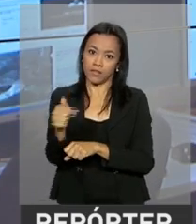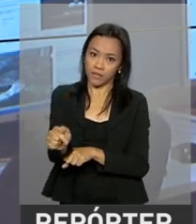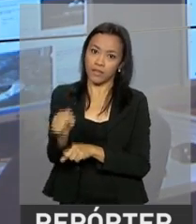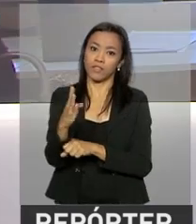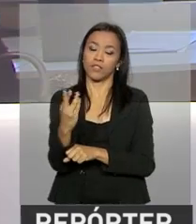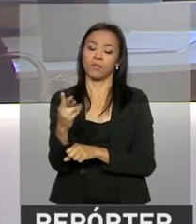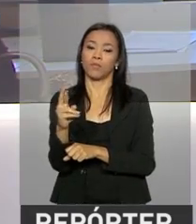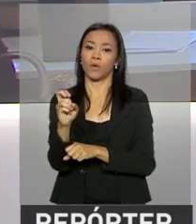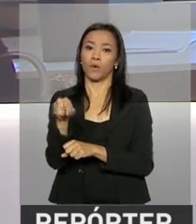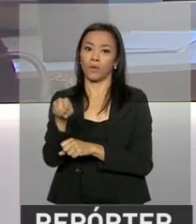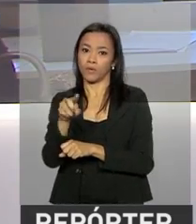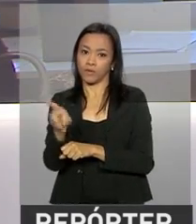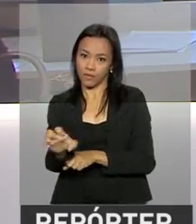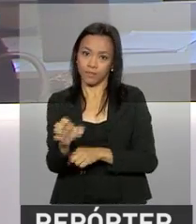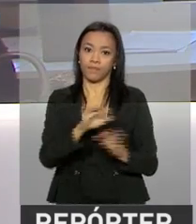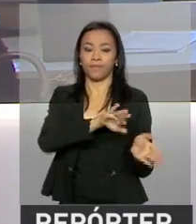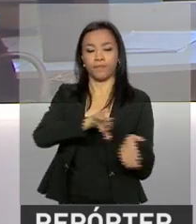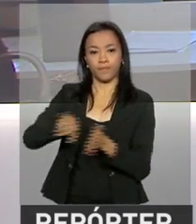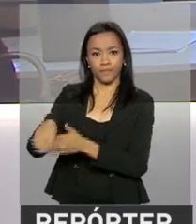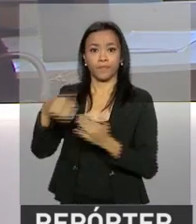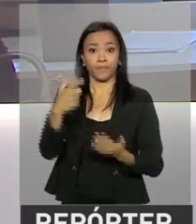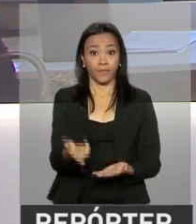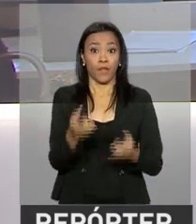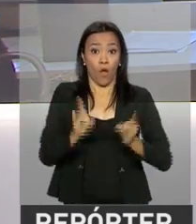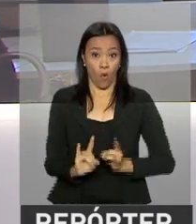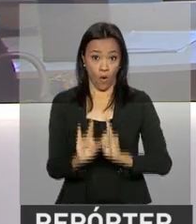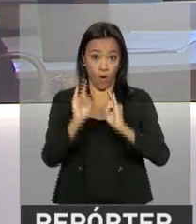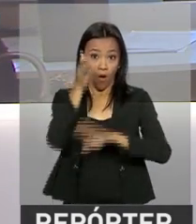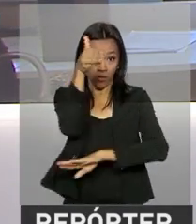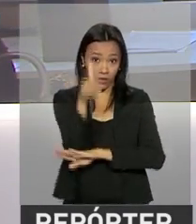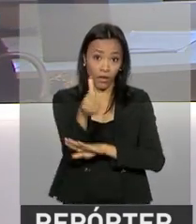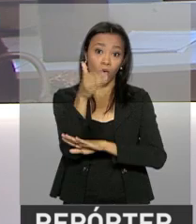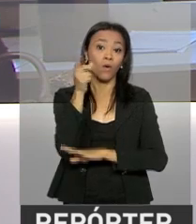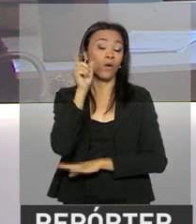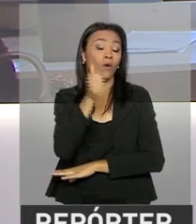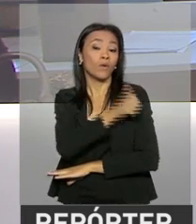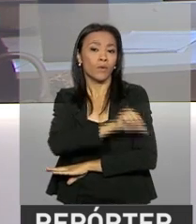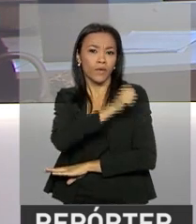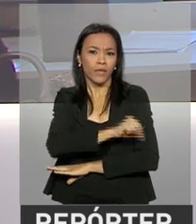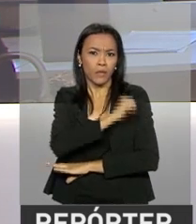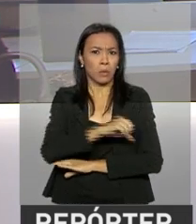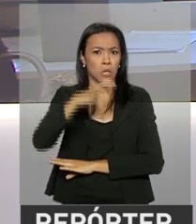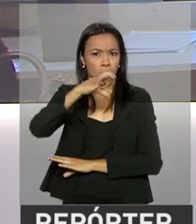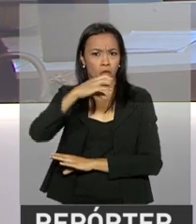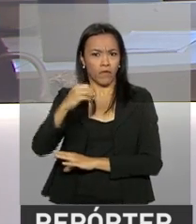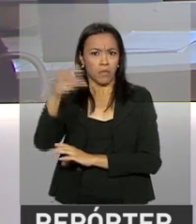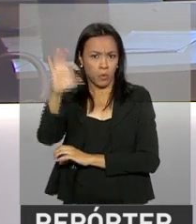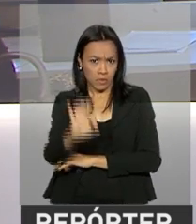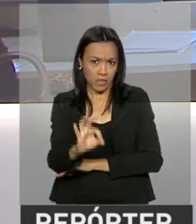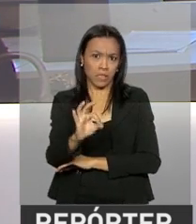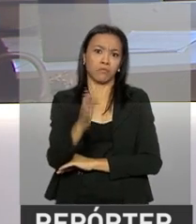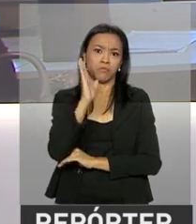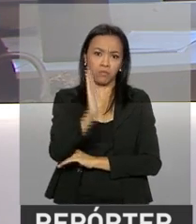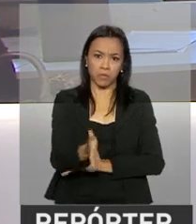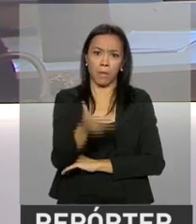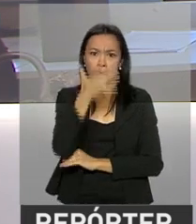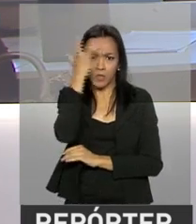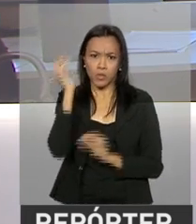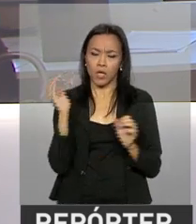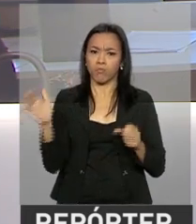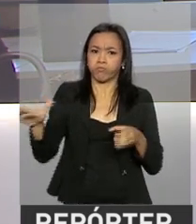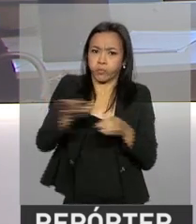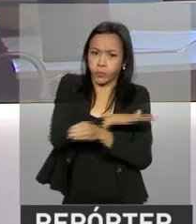bronze. A rede hoteleira do Rio de Janeiro registra 90% de ocupação. Em locais como a Barra da Tijuca,